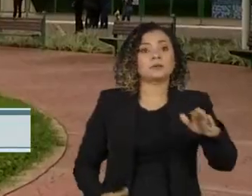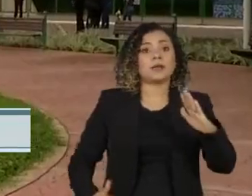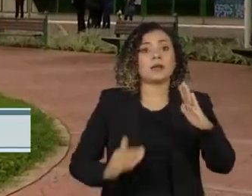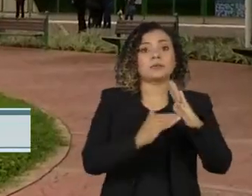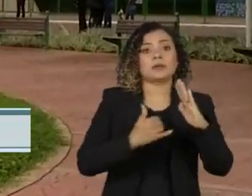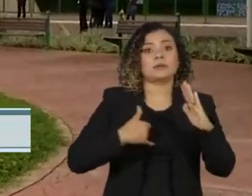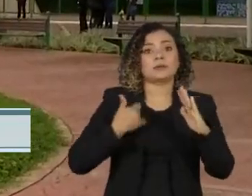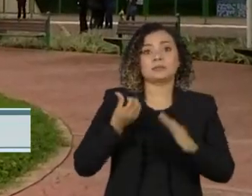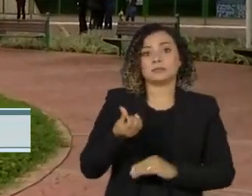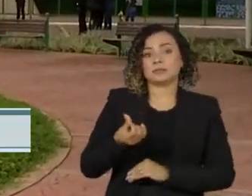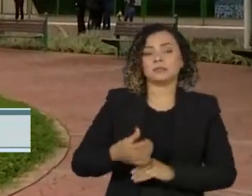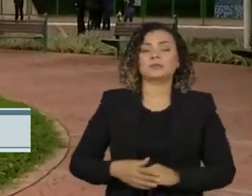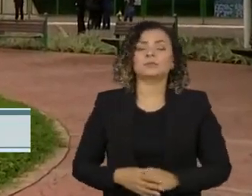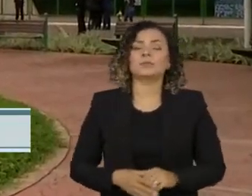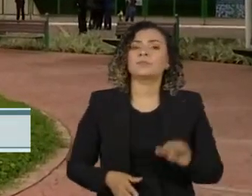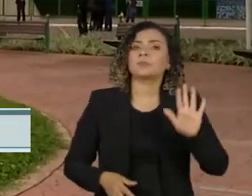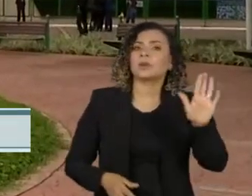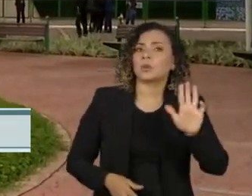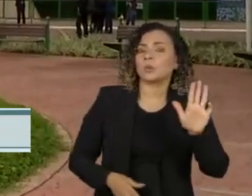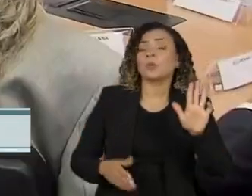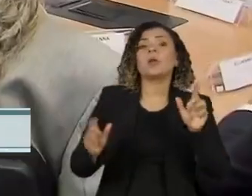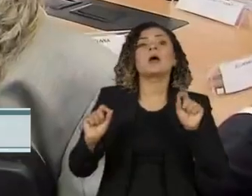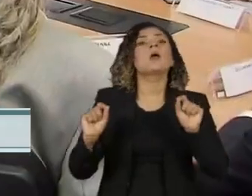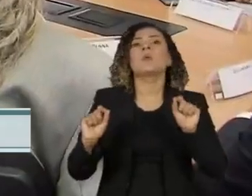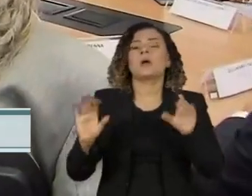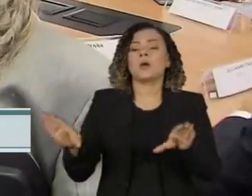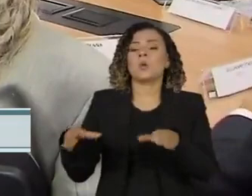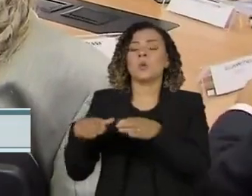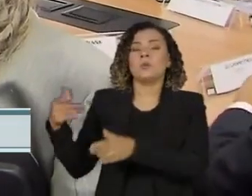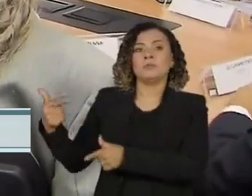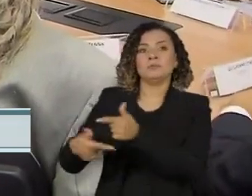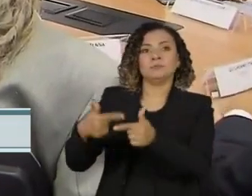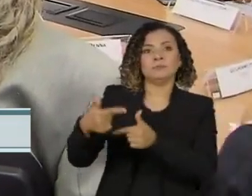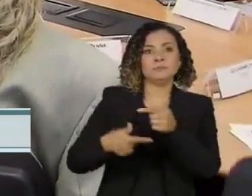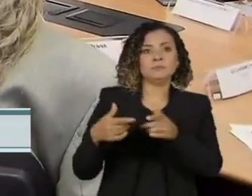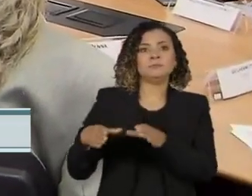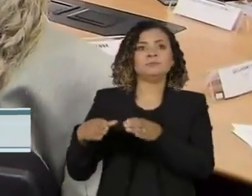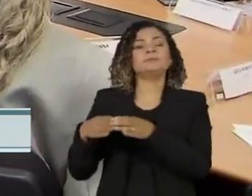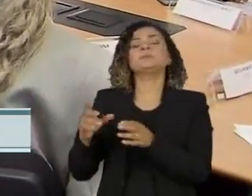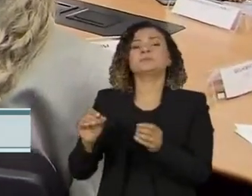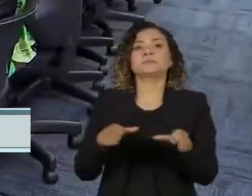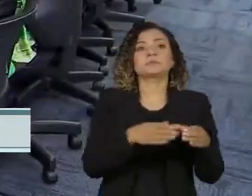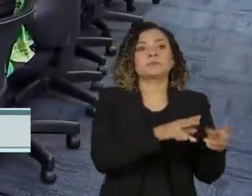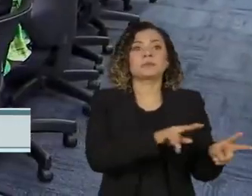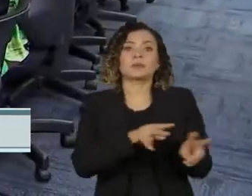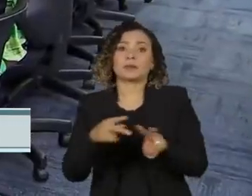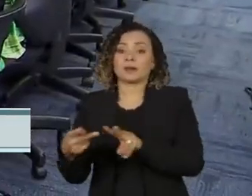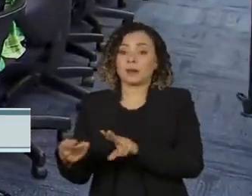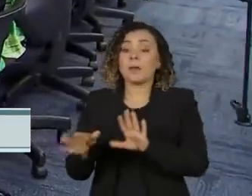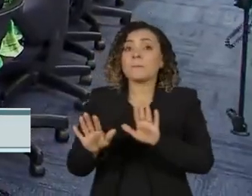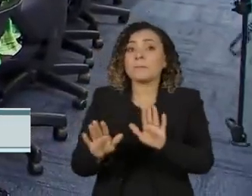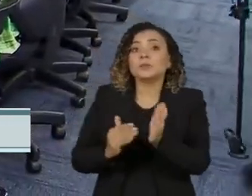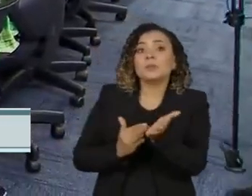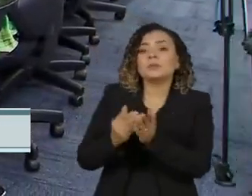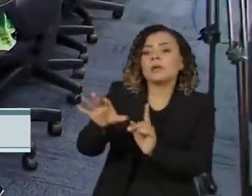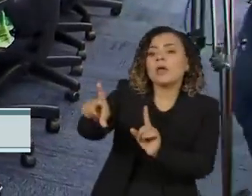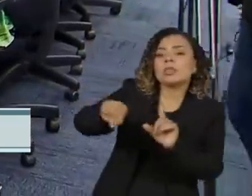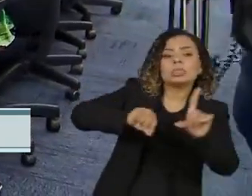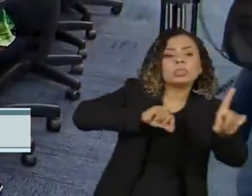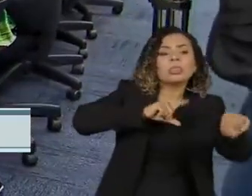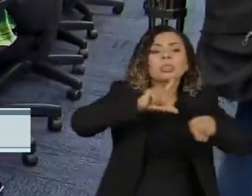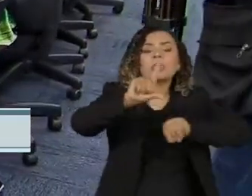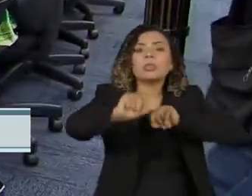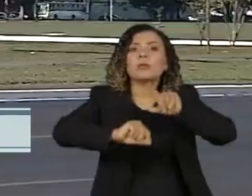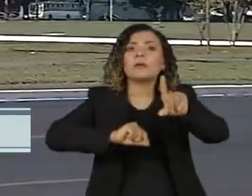também é esperado que Lula no meio os integrantes do grupo de trabalho da Defesa na equipe de trans e comece a indicar quem serão